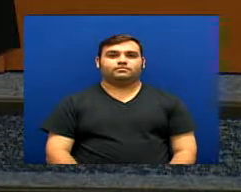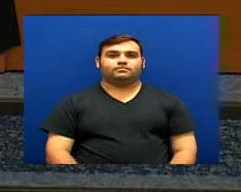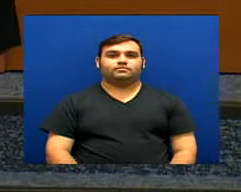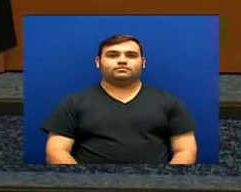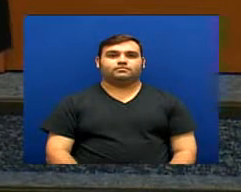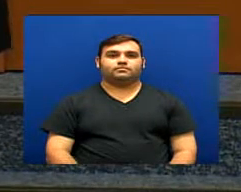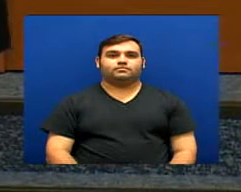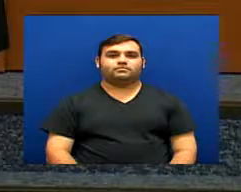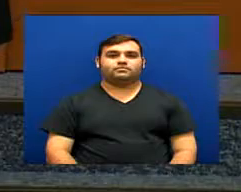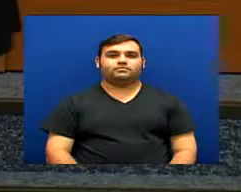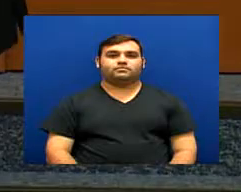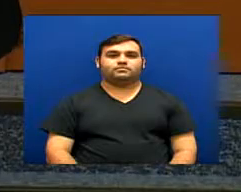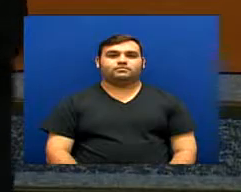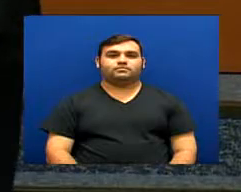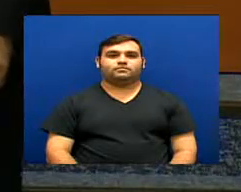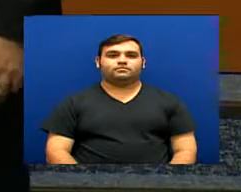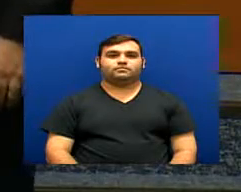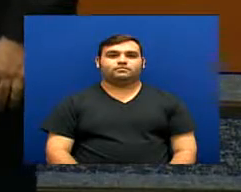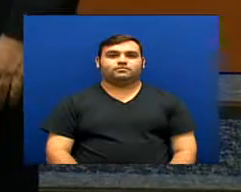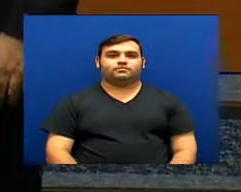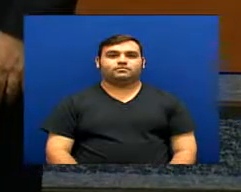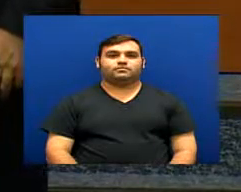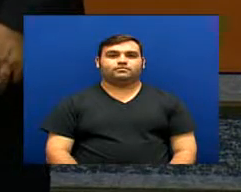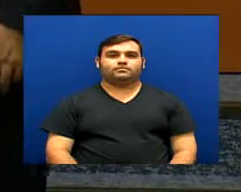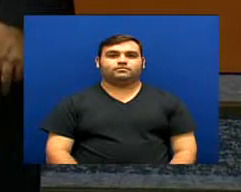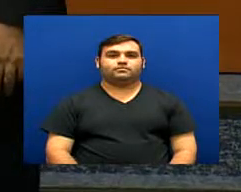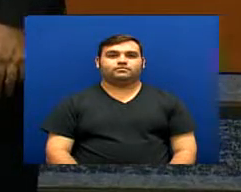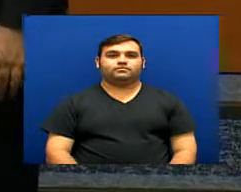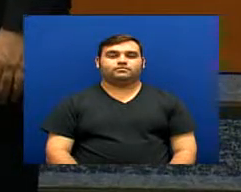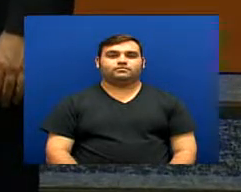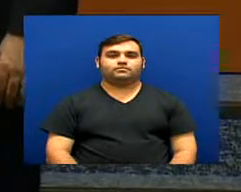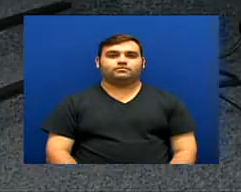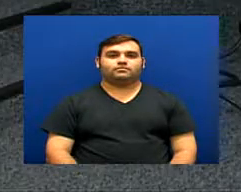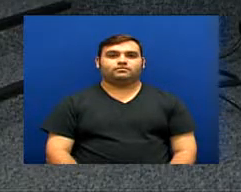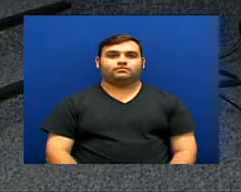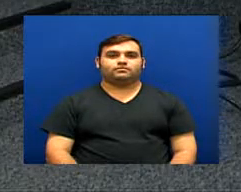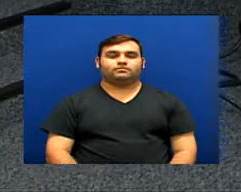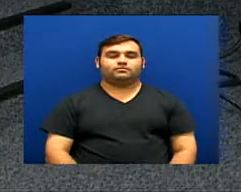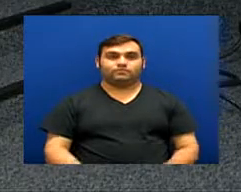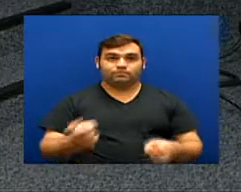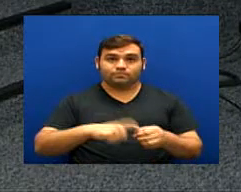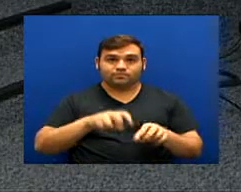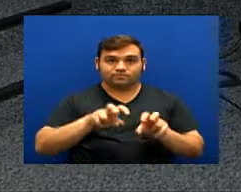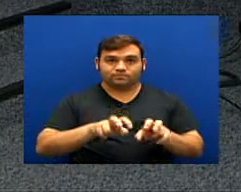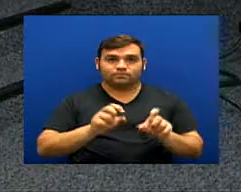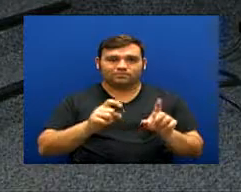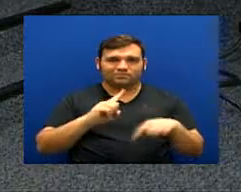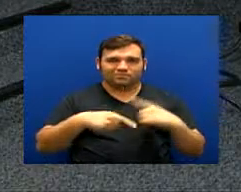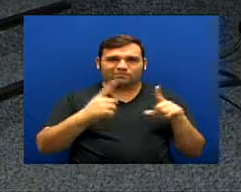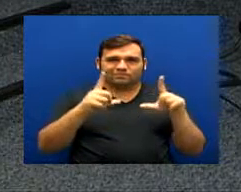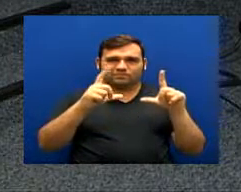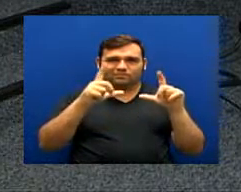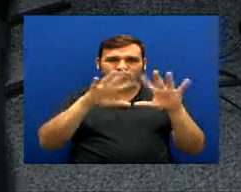senhora Alessandra Patrícia da Silva Mata, regente voluntária do Coral da Igreja Batista Central de Sorocaba.